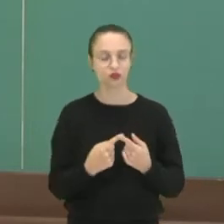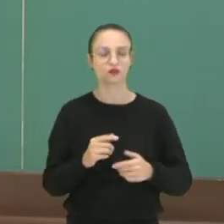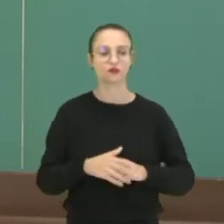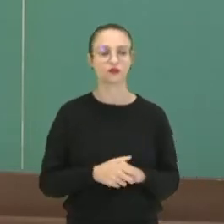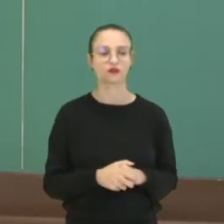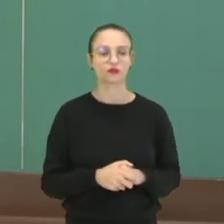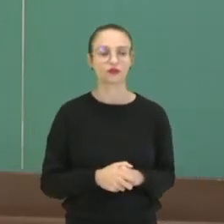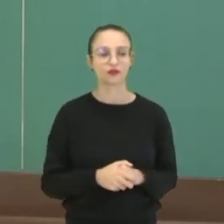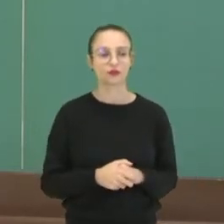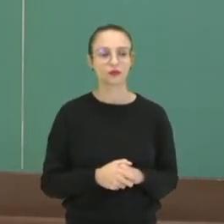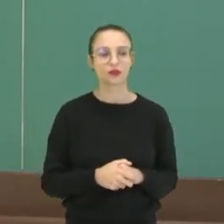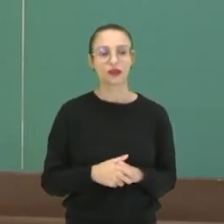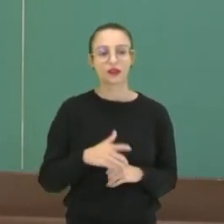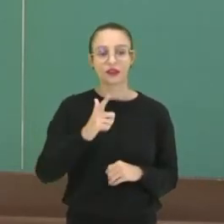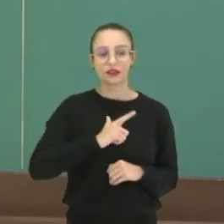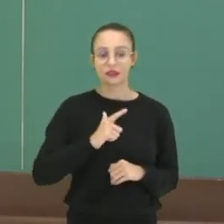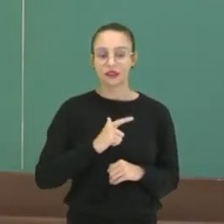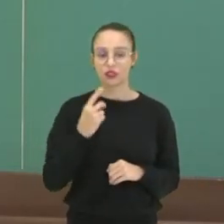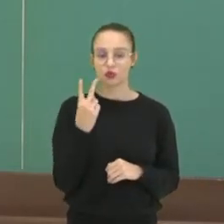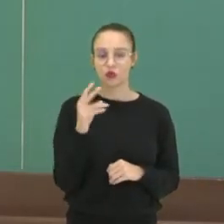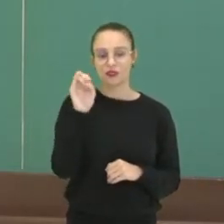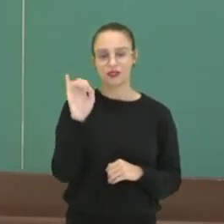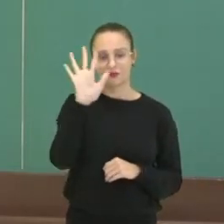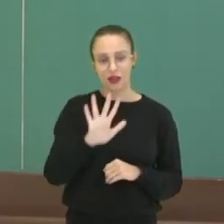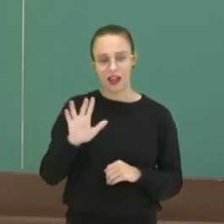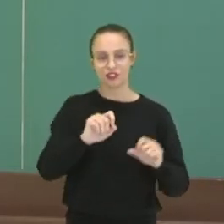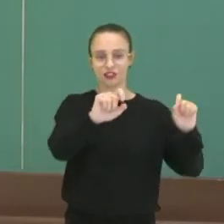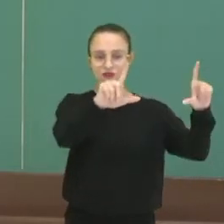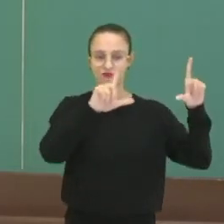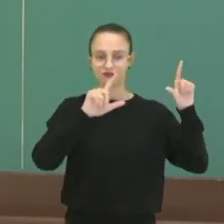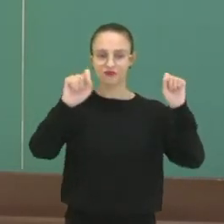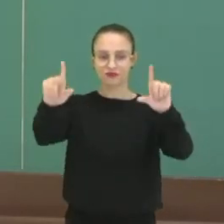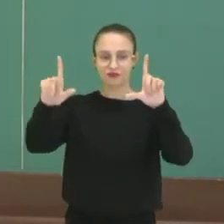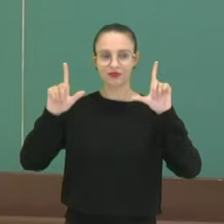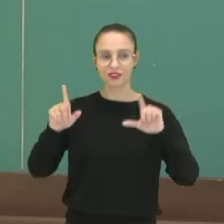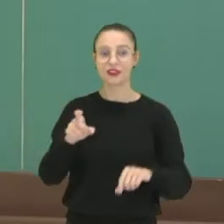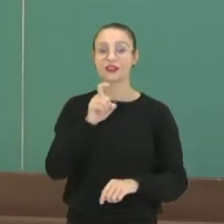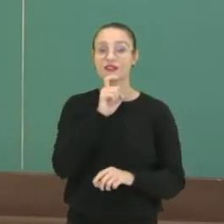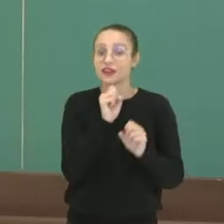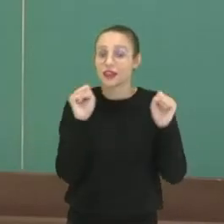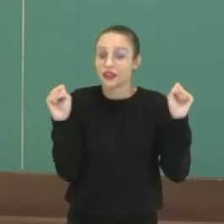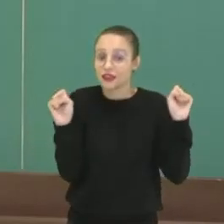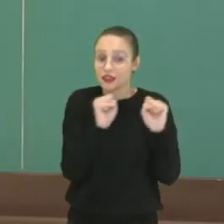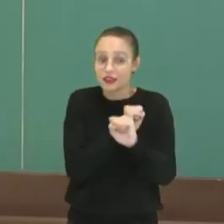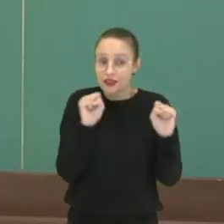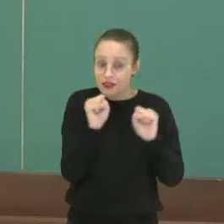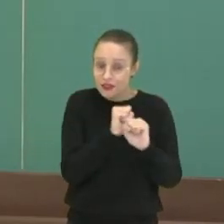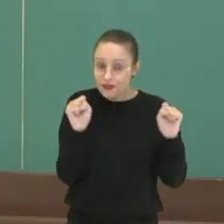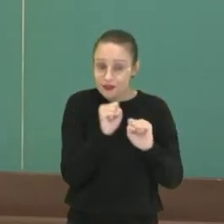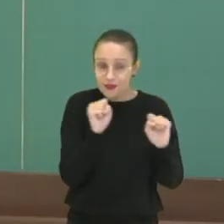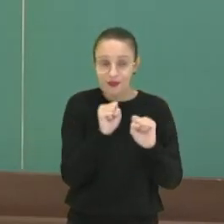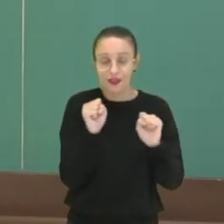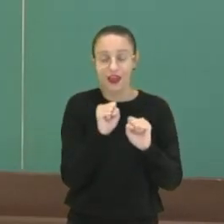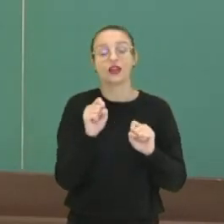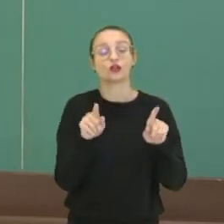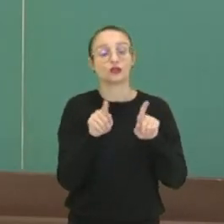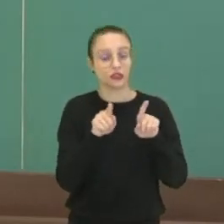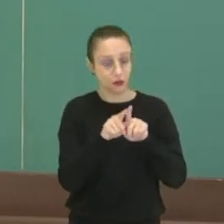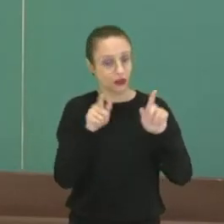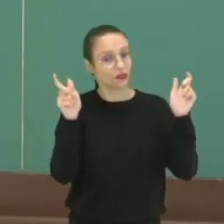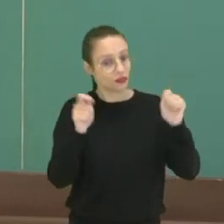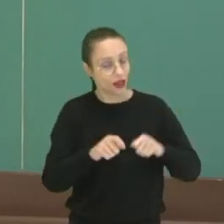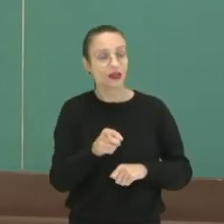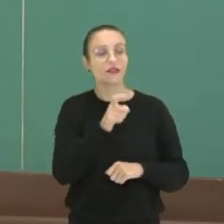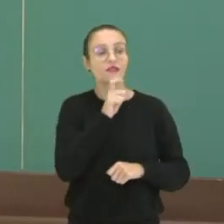isso. E aqui nós temos 2 imagens que trazem bem essa ideia para nós. Invernos rigorosos, com inclusive a possibilidade